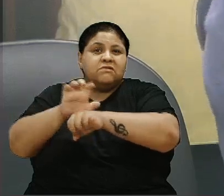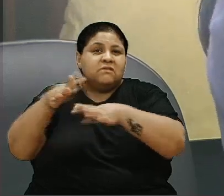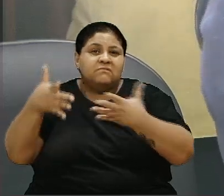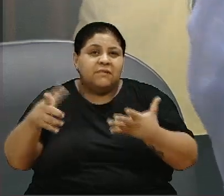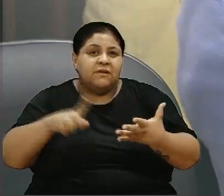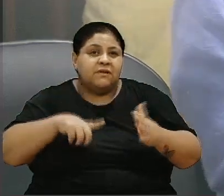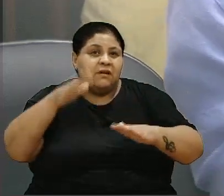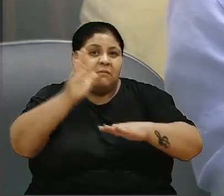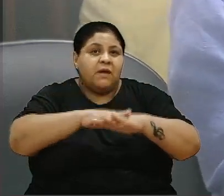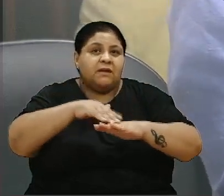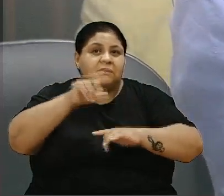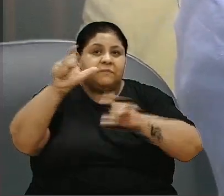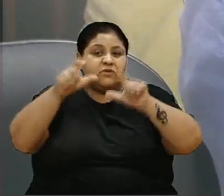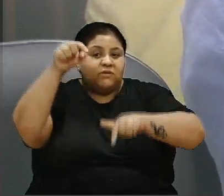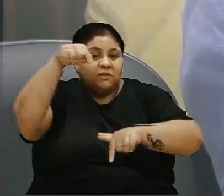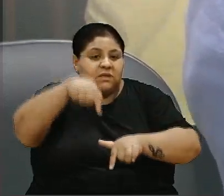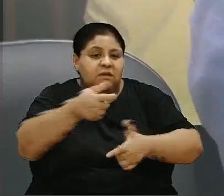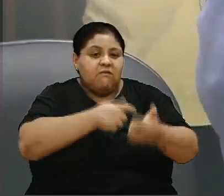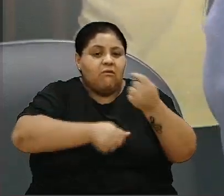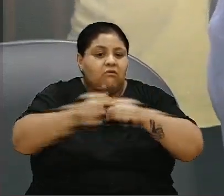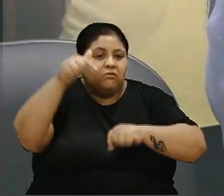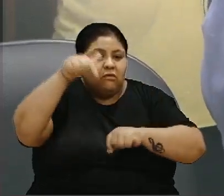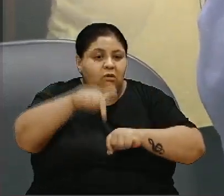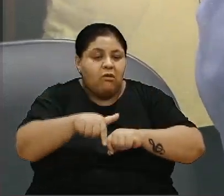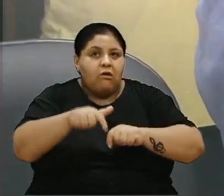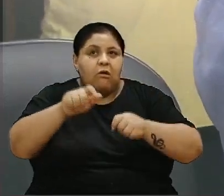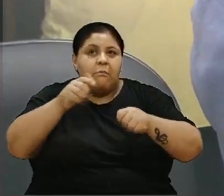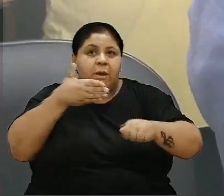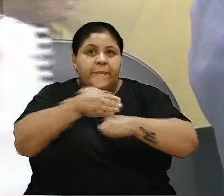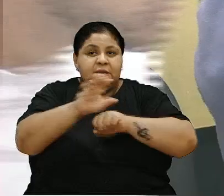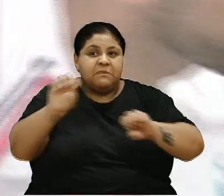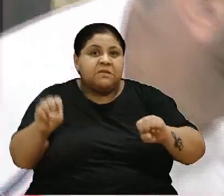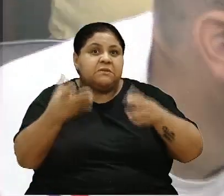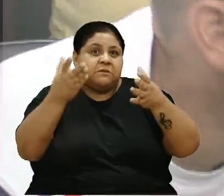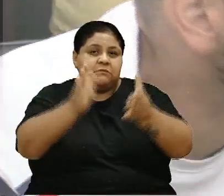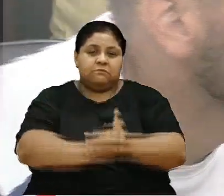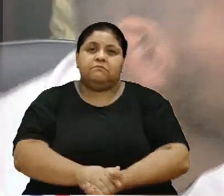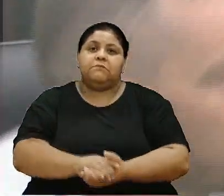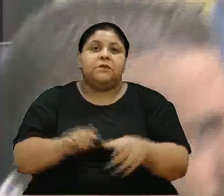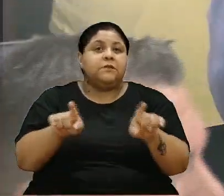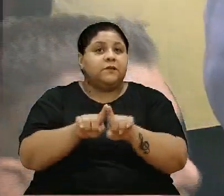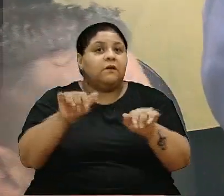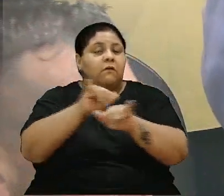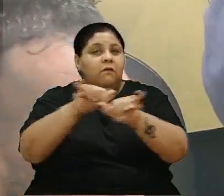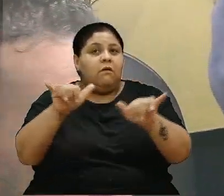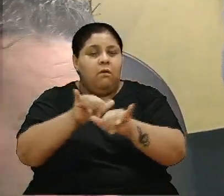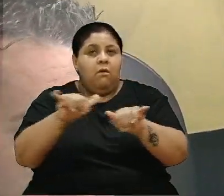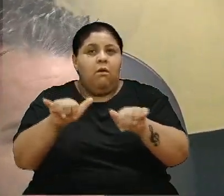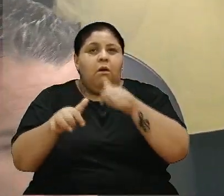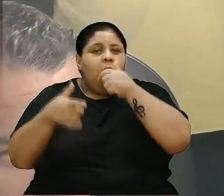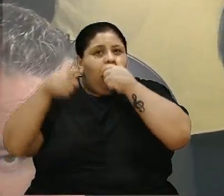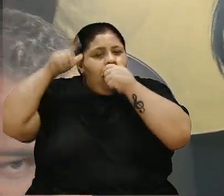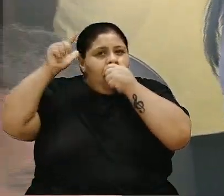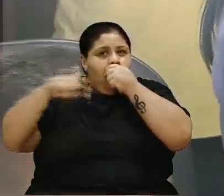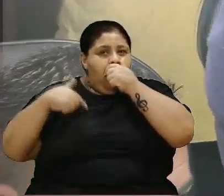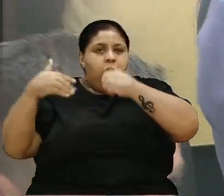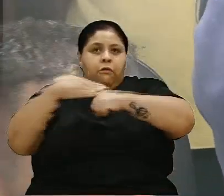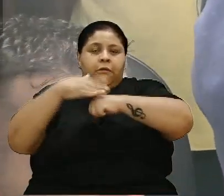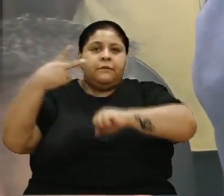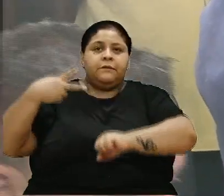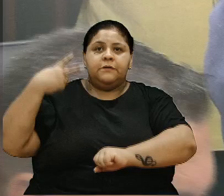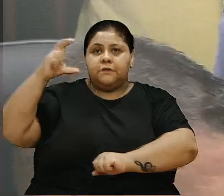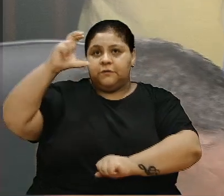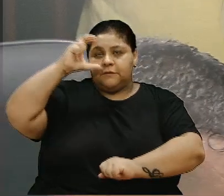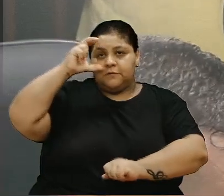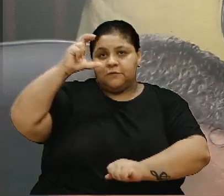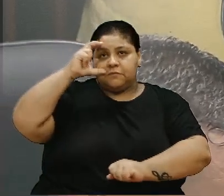pessoas, negócios daqui, para a gente incluir nessa festa? Outra informação importante, que até ontem eu estava conversando com a vereadora Sandra, ela trouxe